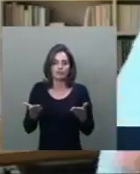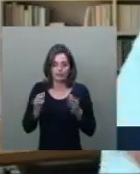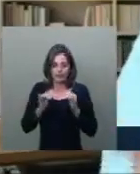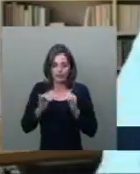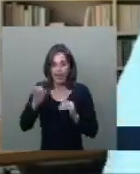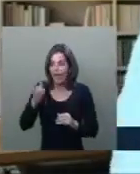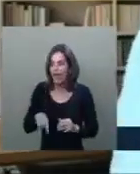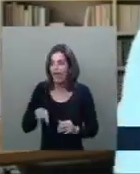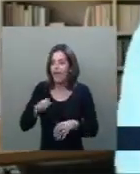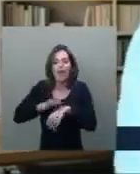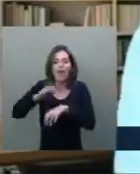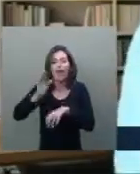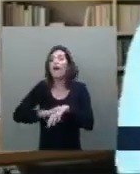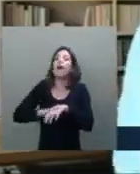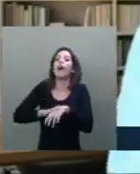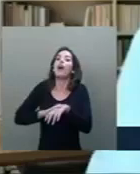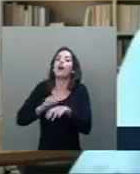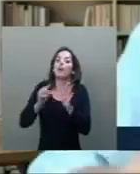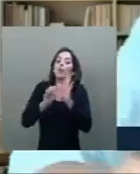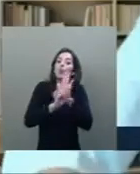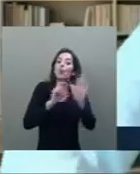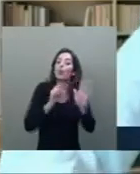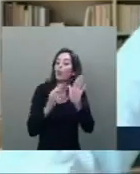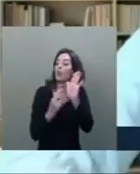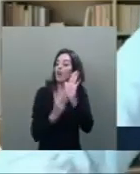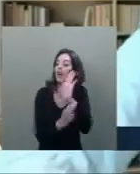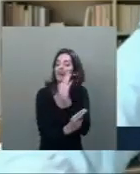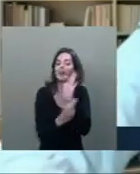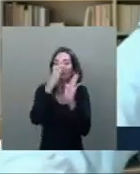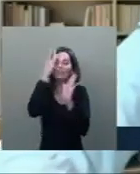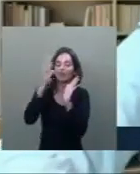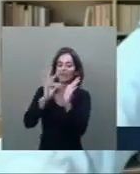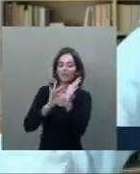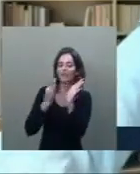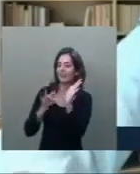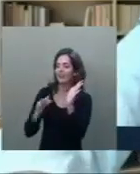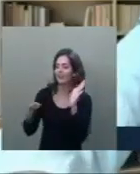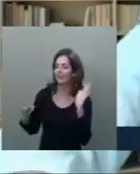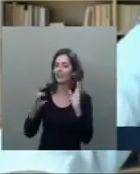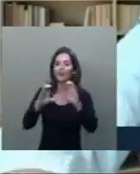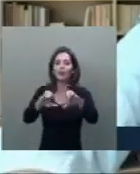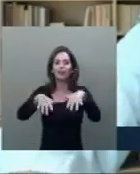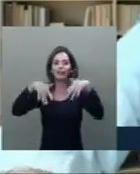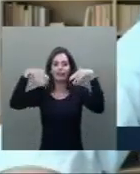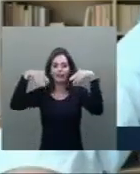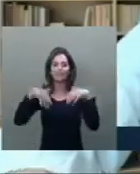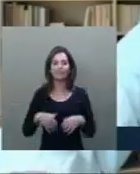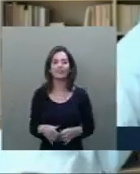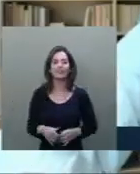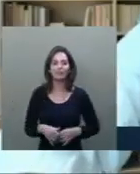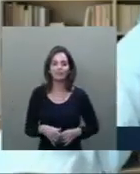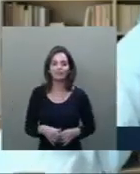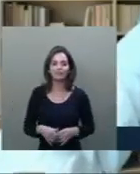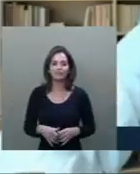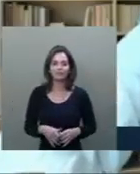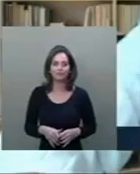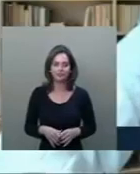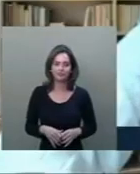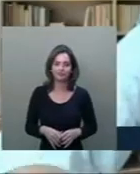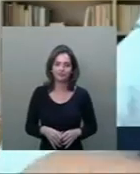só olhar na última página que está o nomezinho lá dos que assinaram a Constituinte. Assim vamos